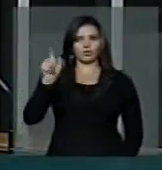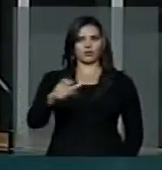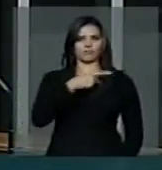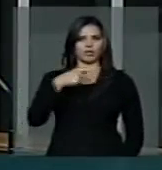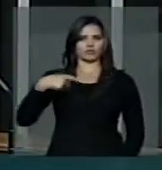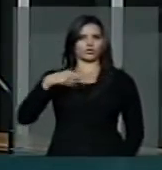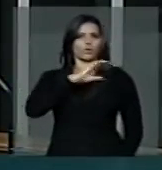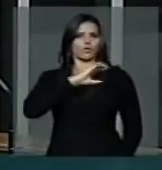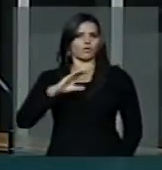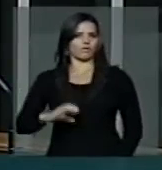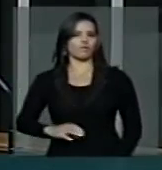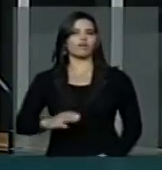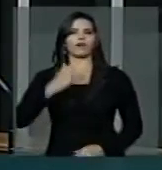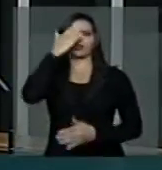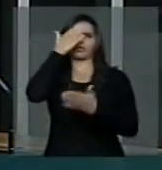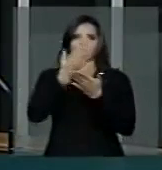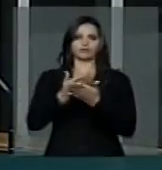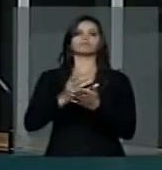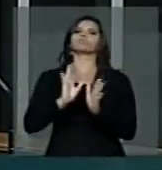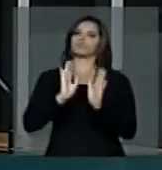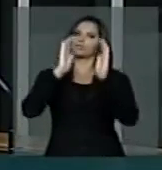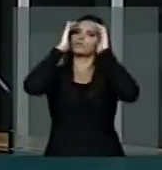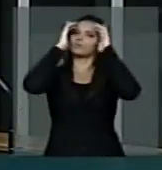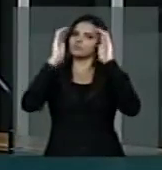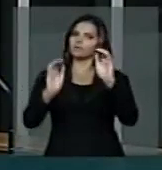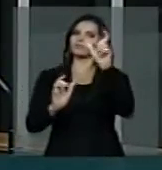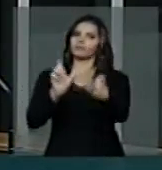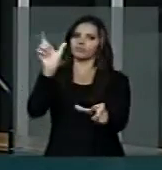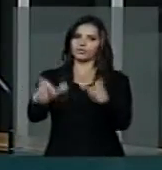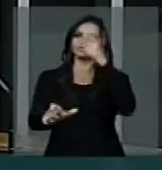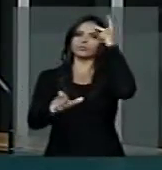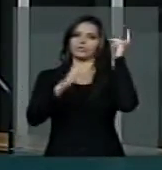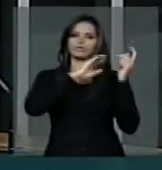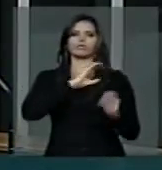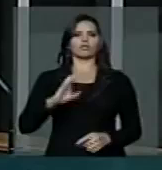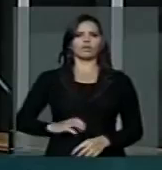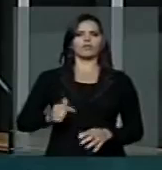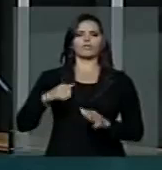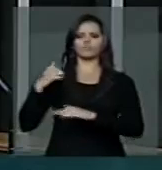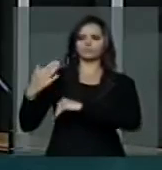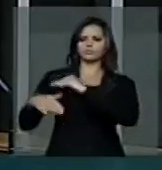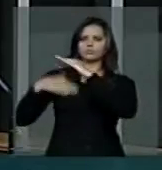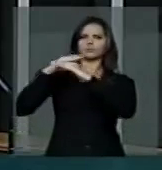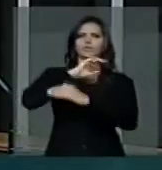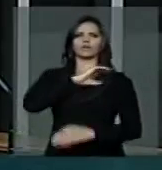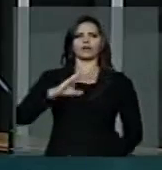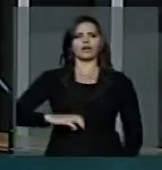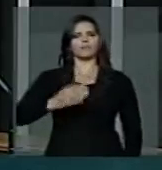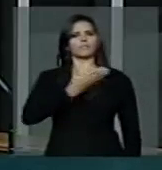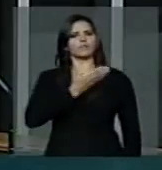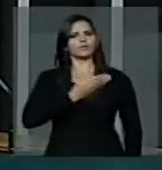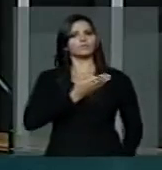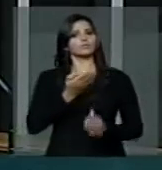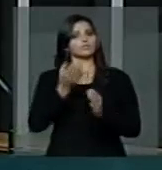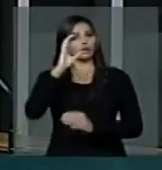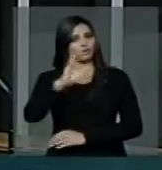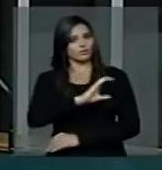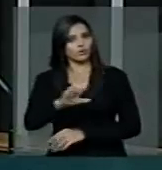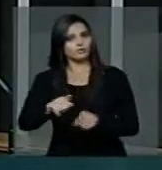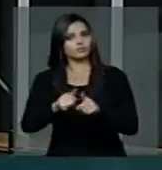cristão. Eu respeito os cristãos, fui formado no cristianismo e tenho amigos católicos e